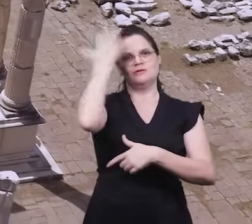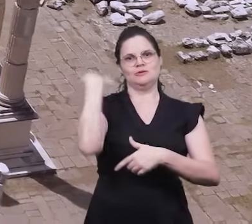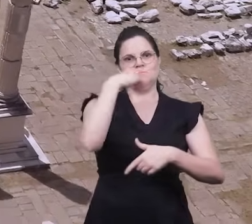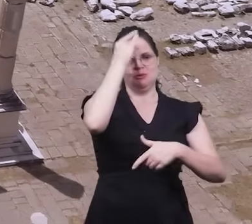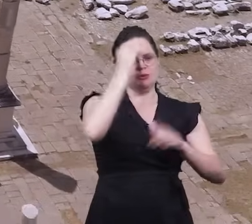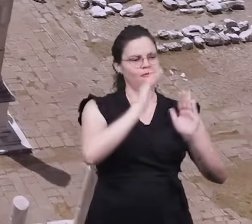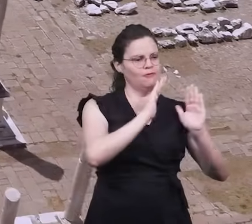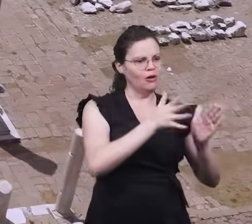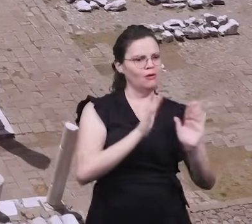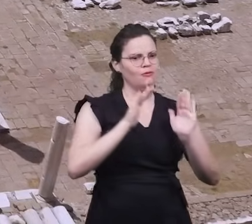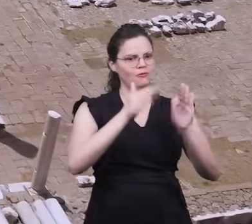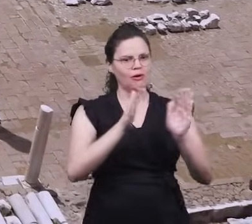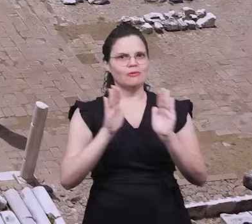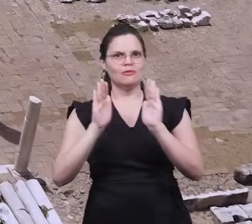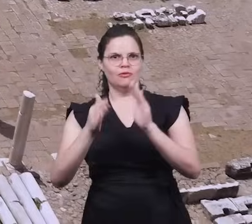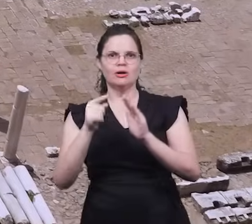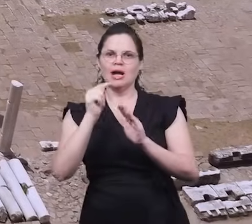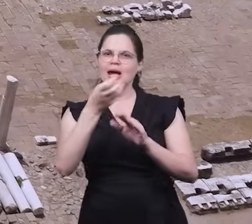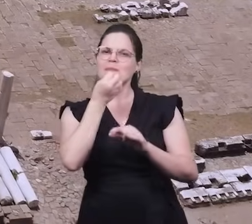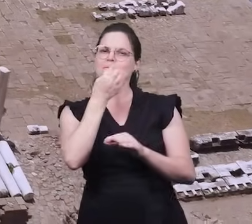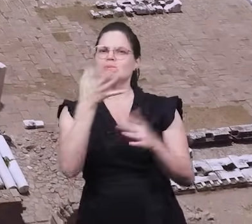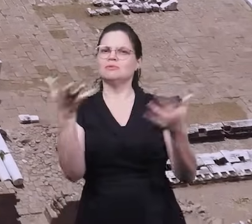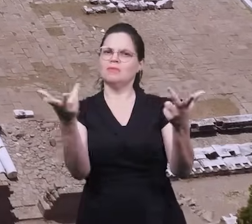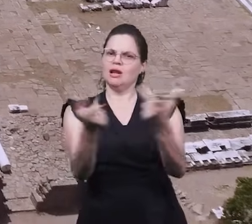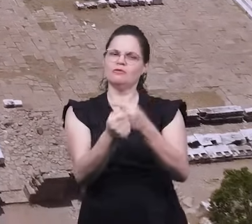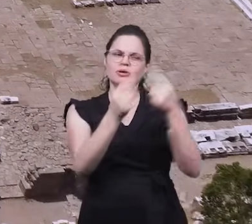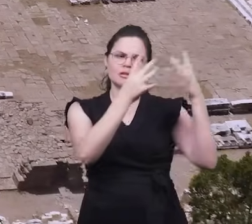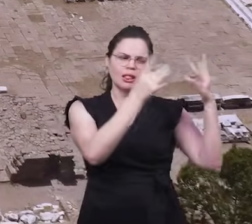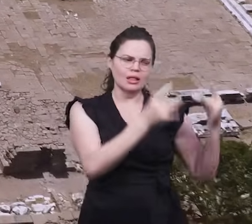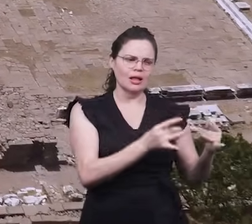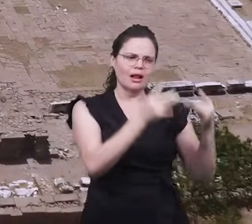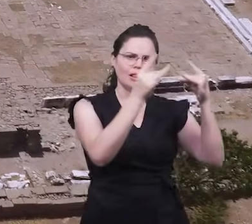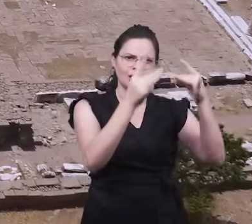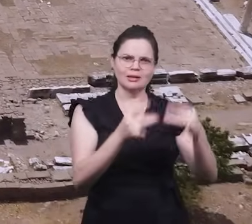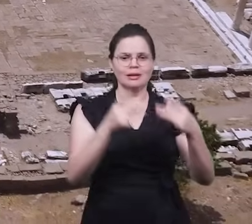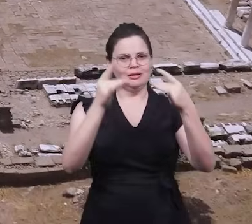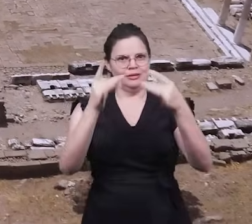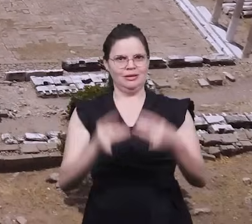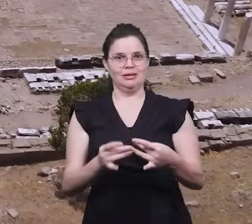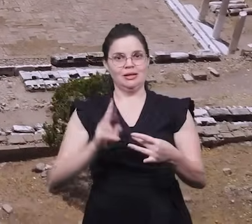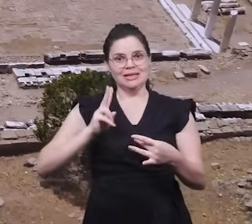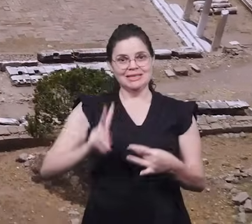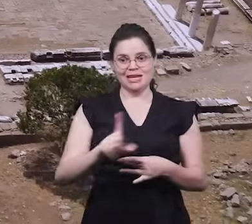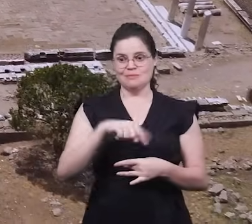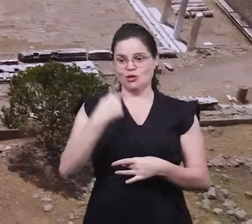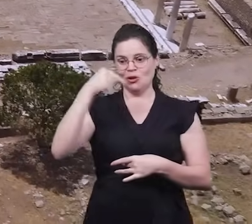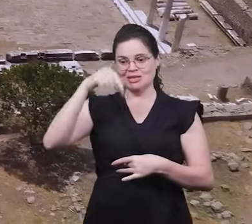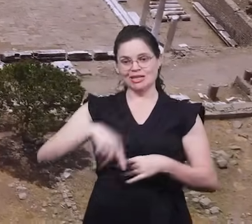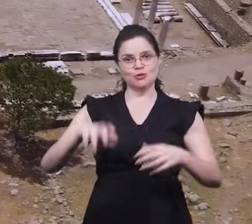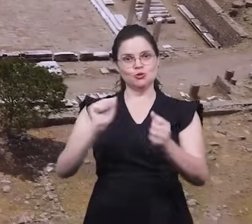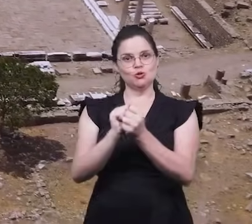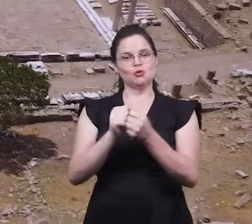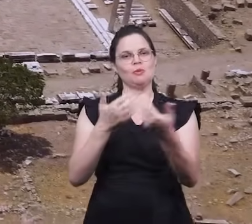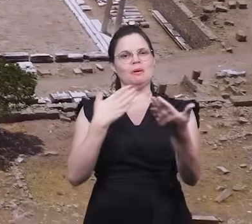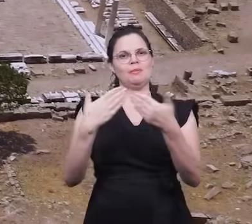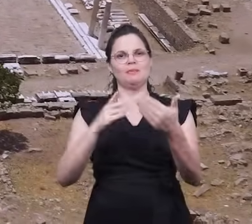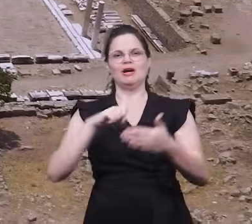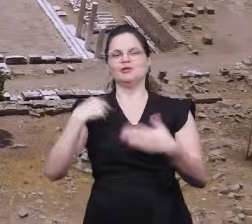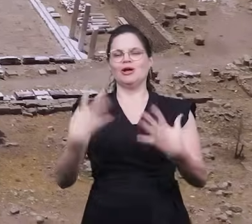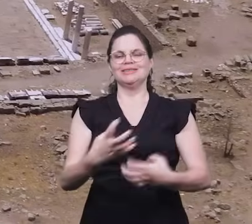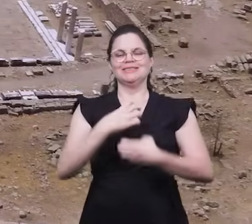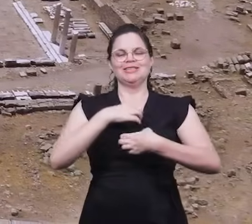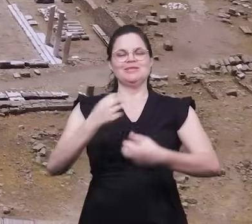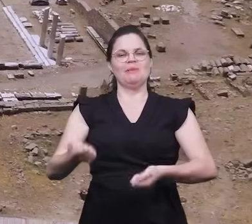Deus, uma ênfase para cada período. Isso é maravilhoso. Cada vez que nos reunimos aqui para falar alguma coisa, nós somos os